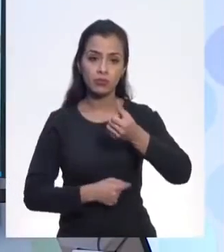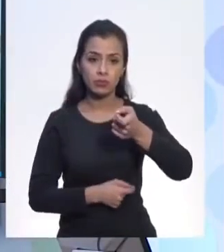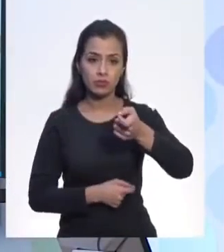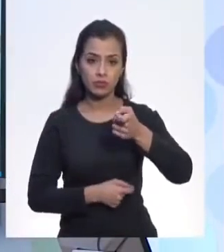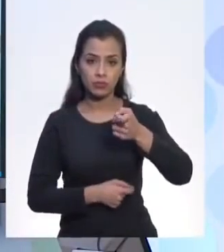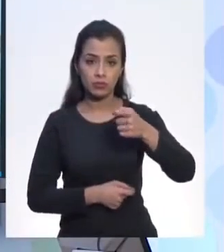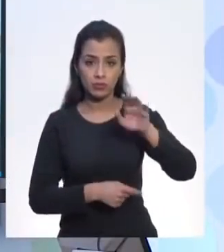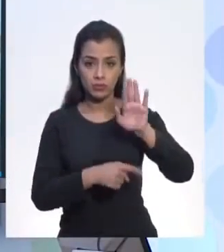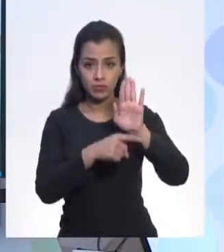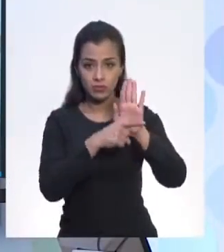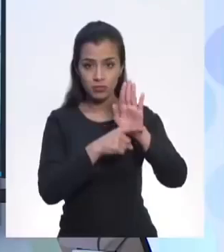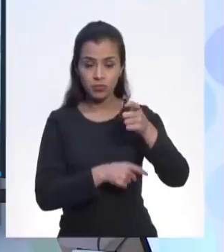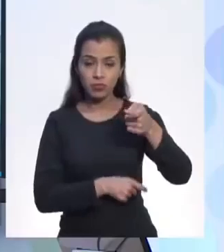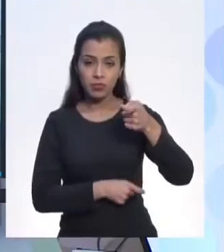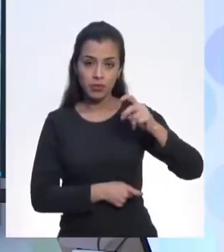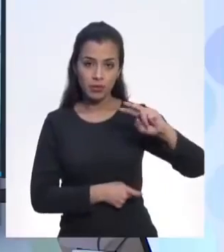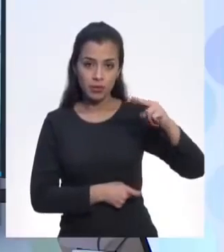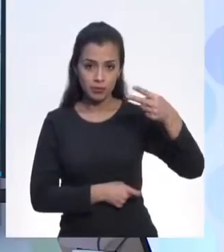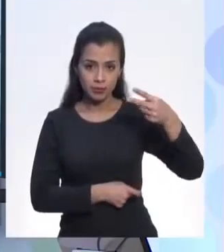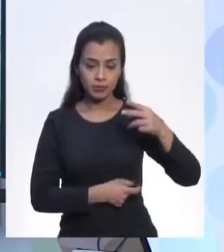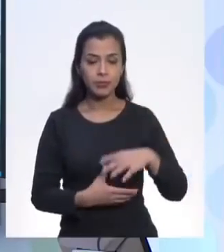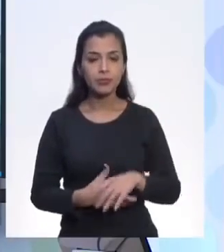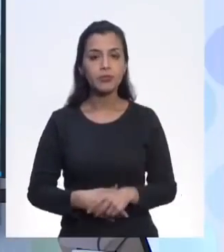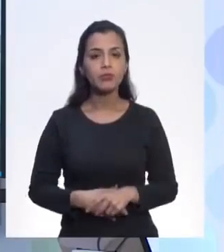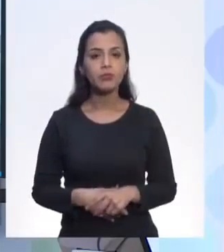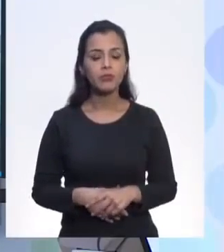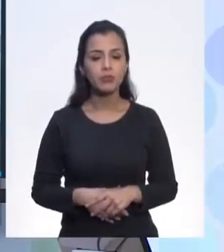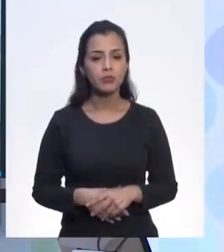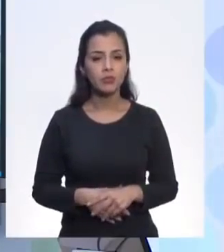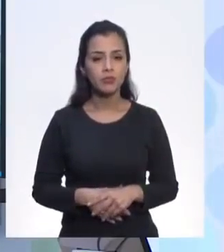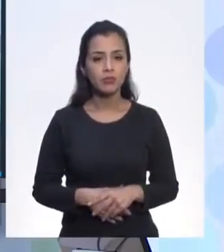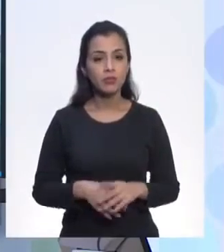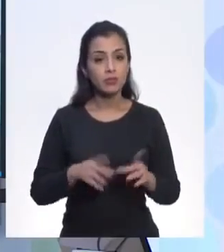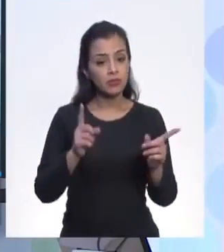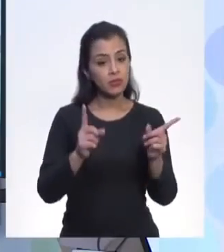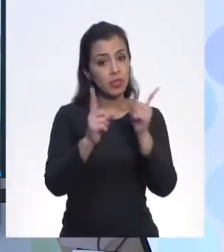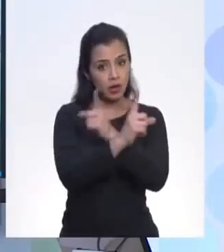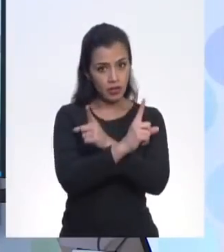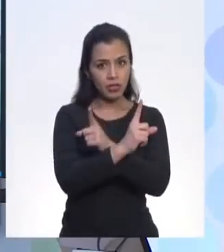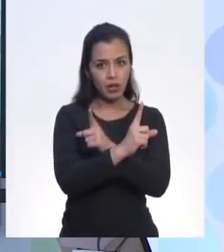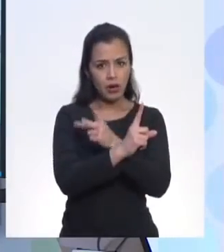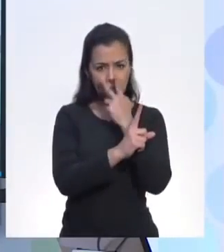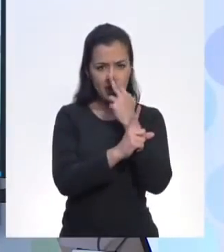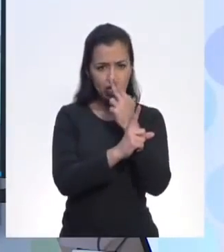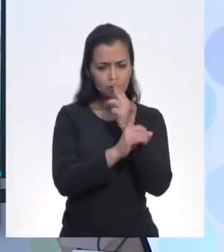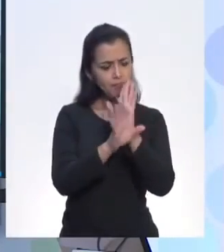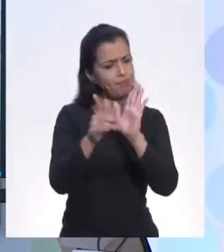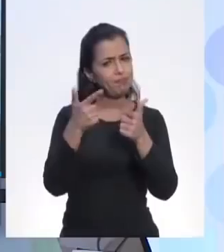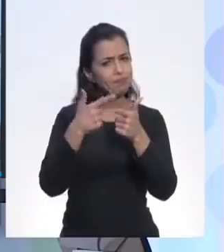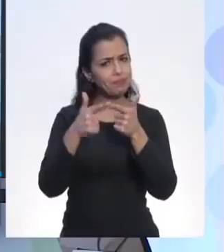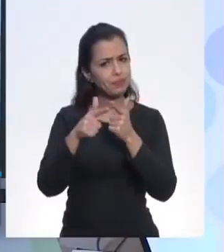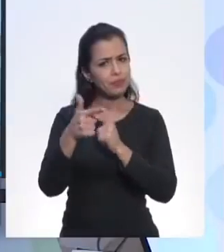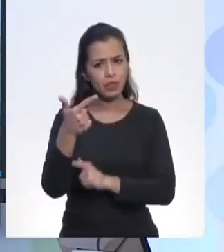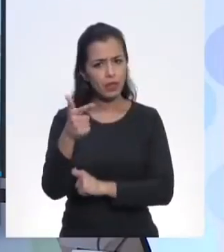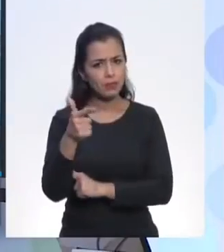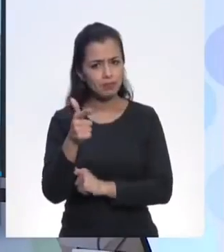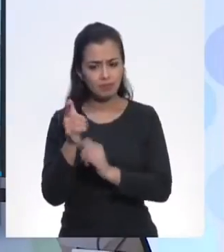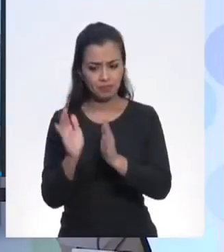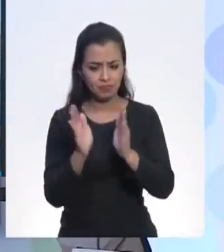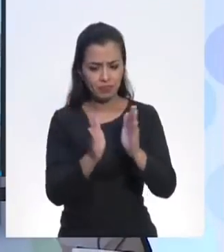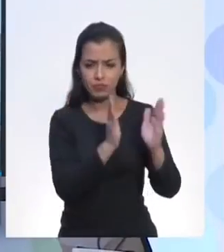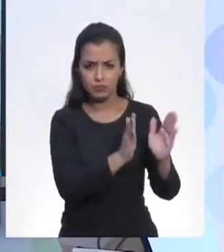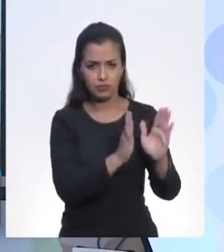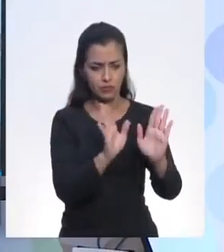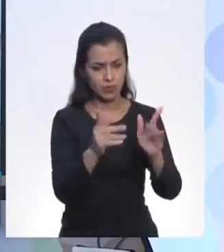6x menos x ao quadrado. Ela está escrita ao contrário, mas não tem problema. Não existe ordem para